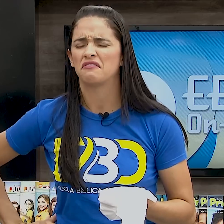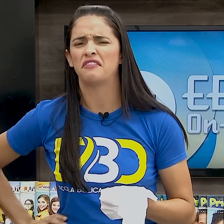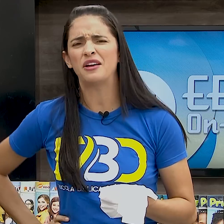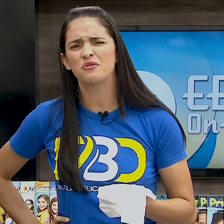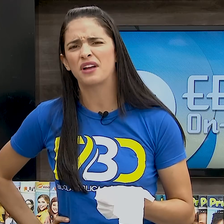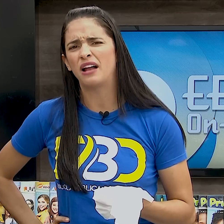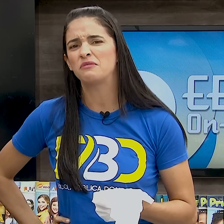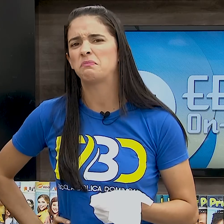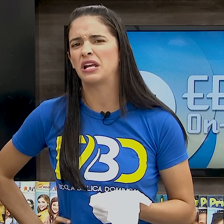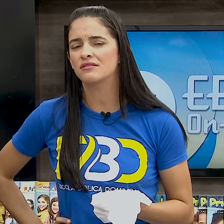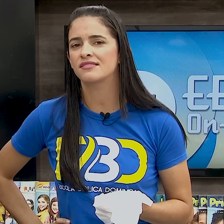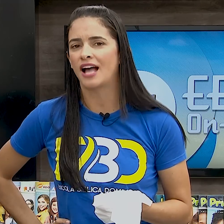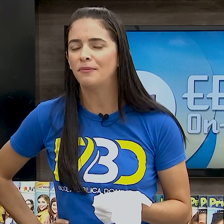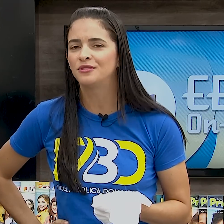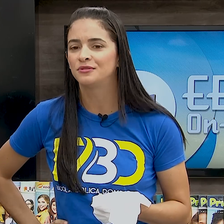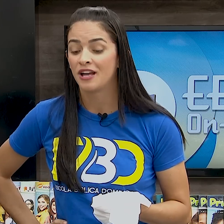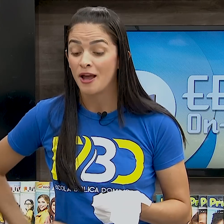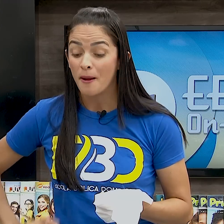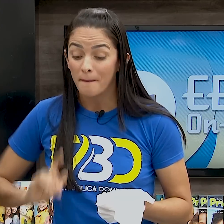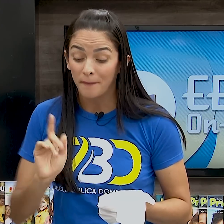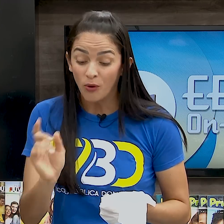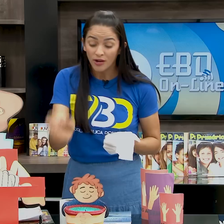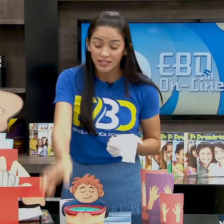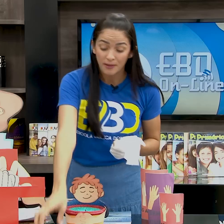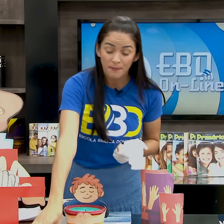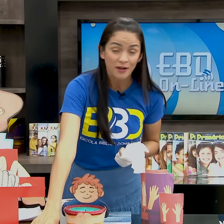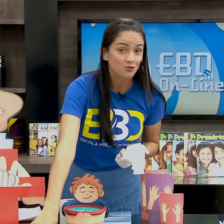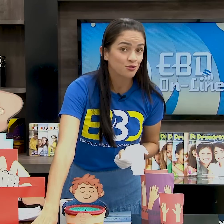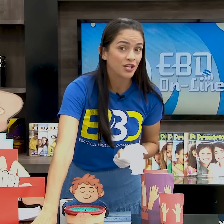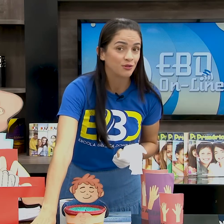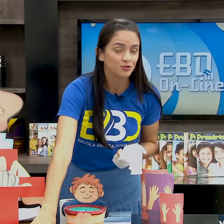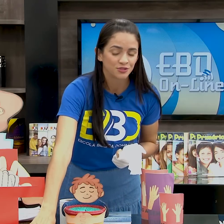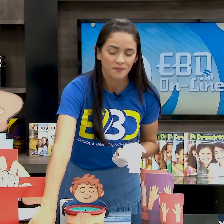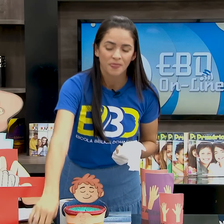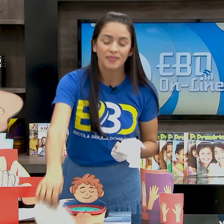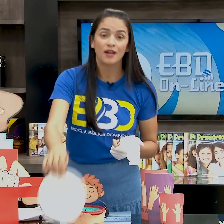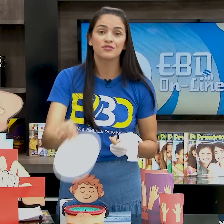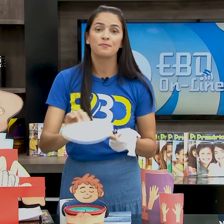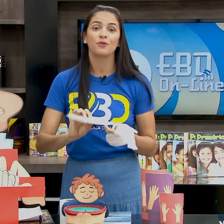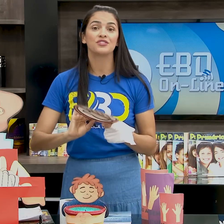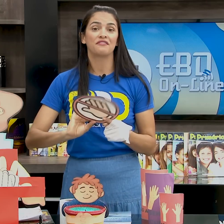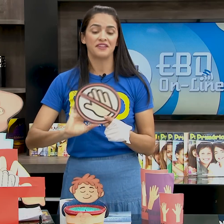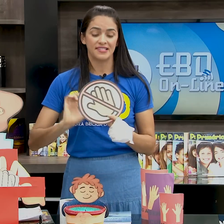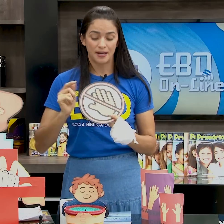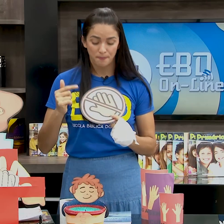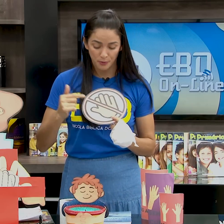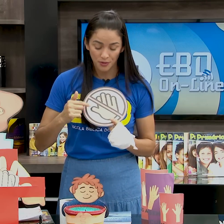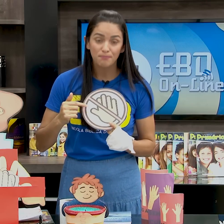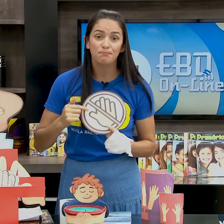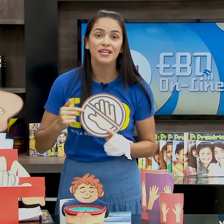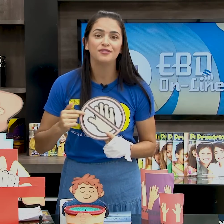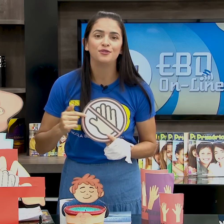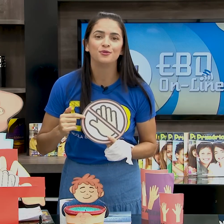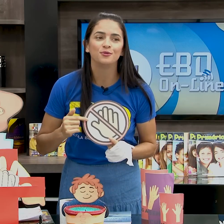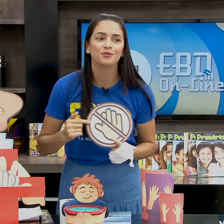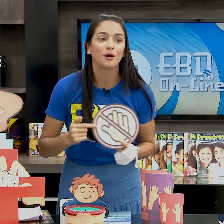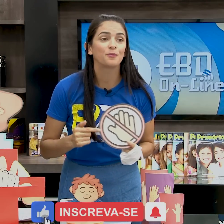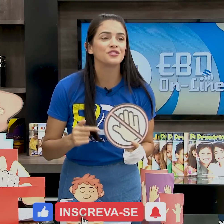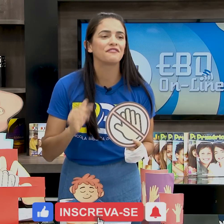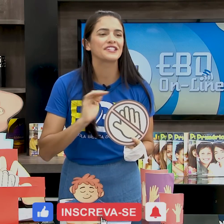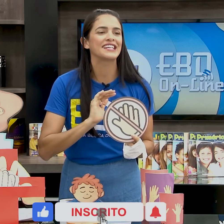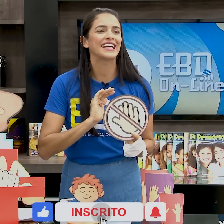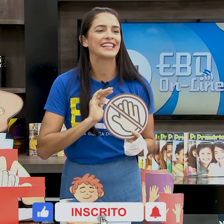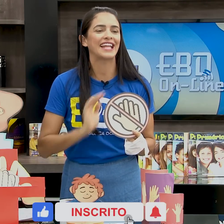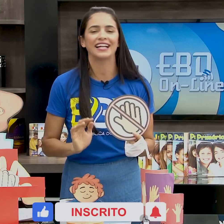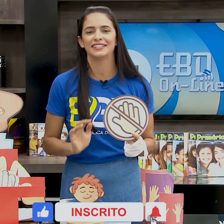vai curá-lo em pleno sábado porque para os judeus não se podia fazer a proibido